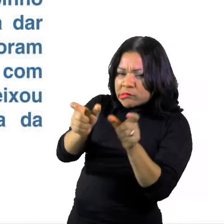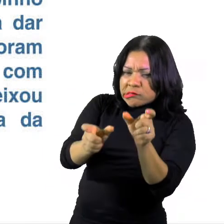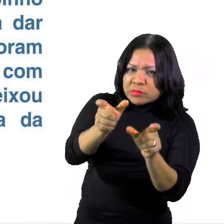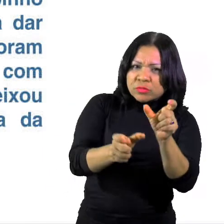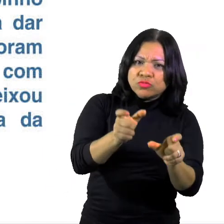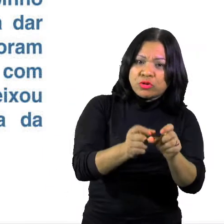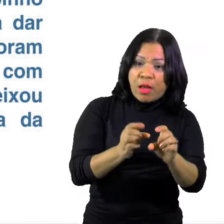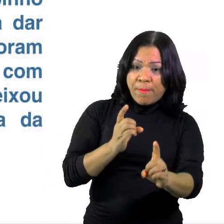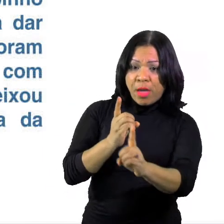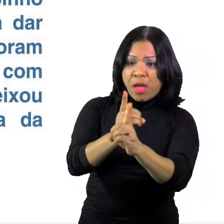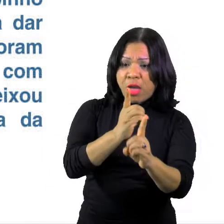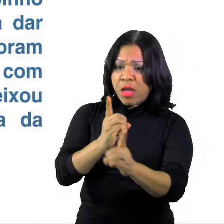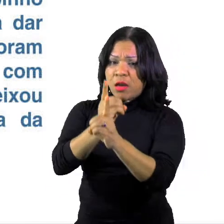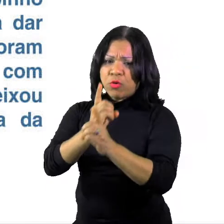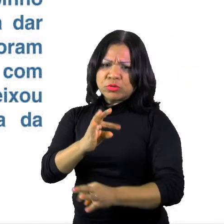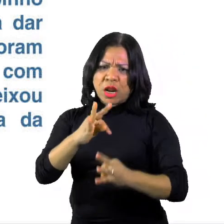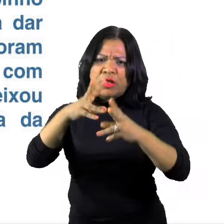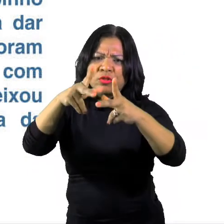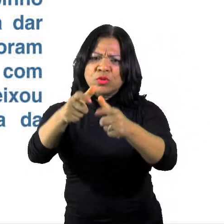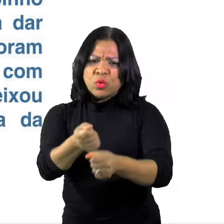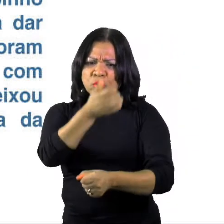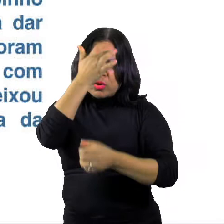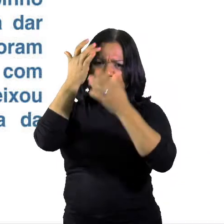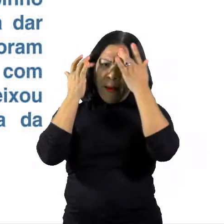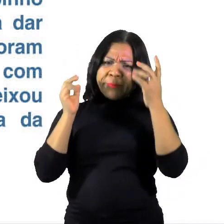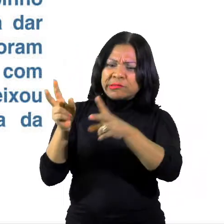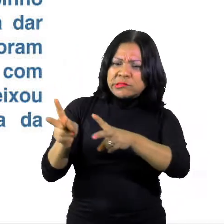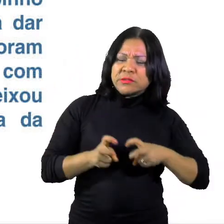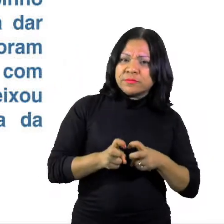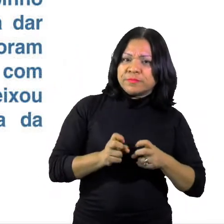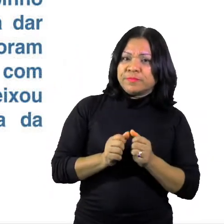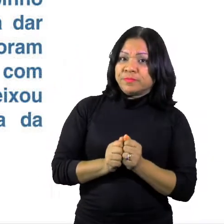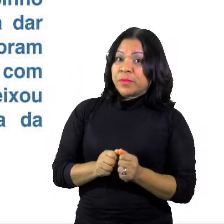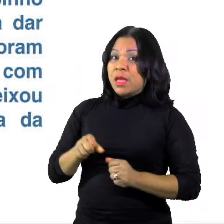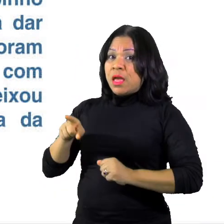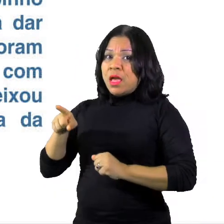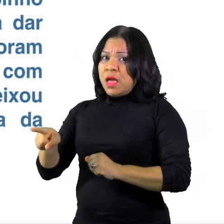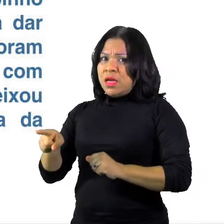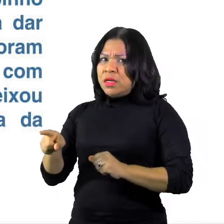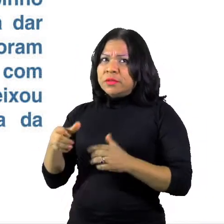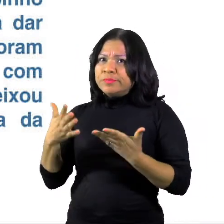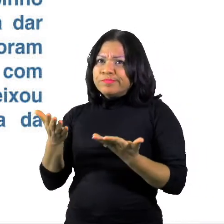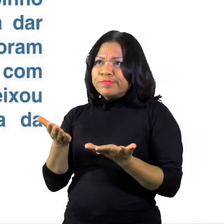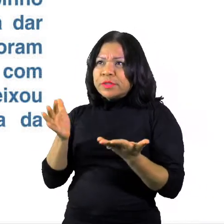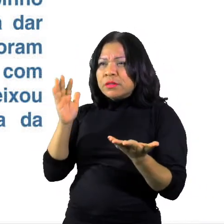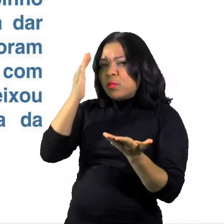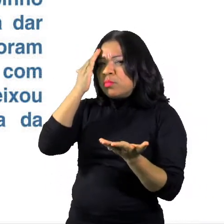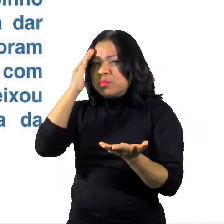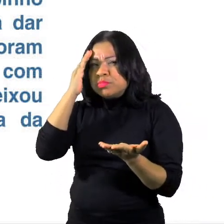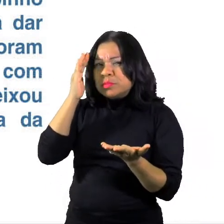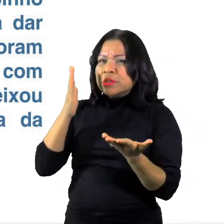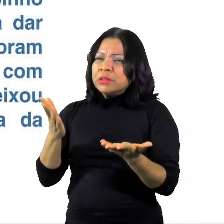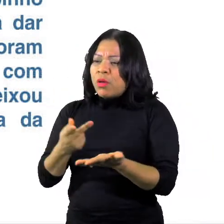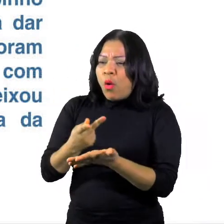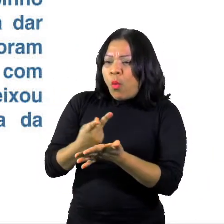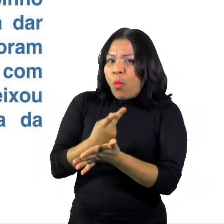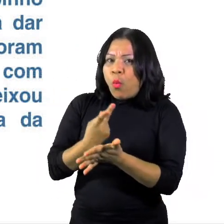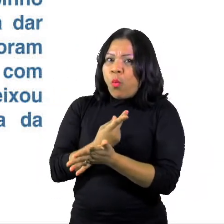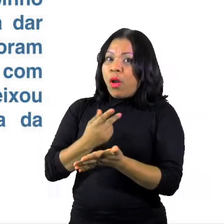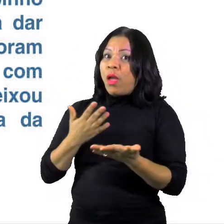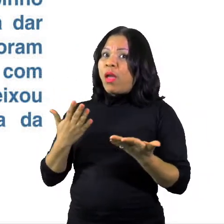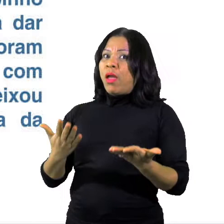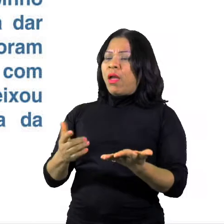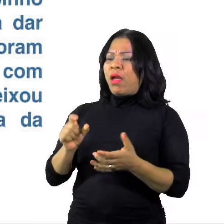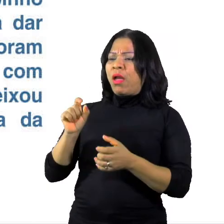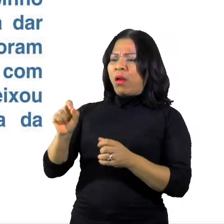que foram sequestrados. O que eles não contavam era com um pequeno deslize que cometeram, que deixou todos à